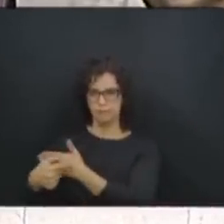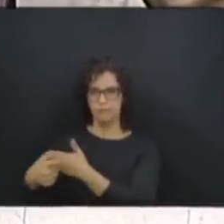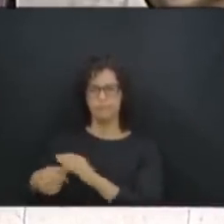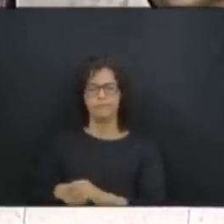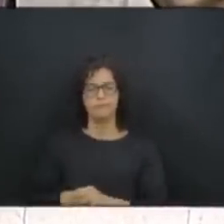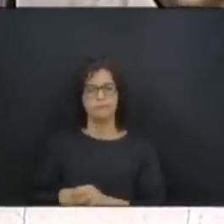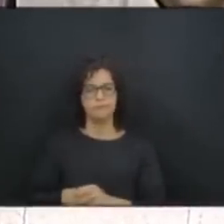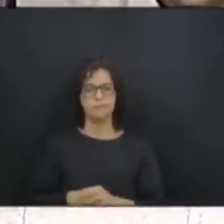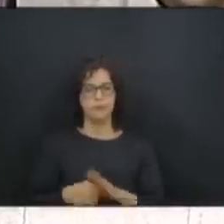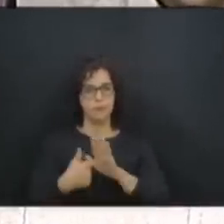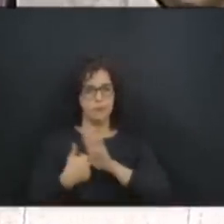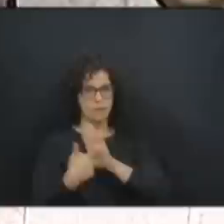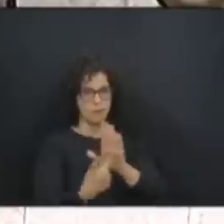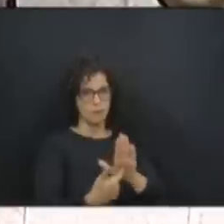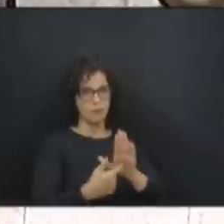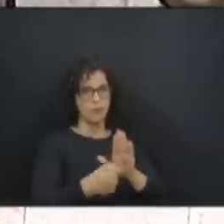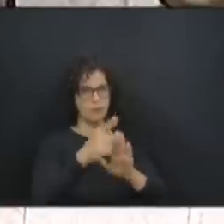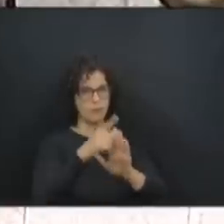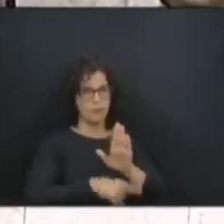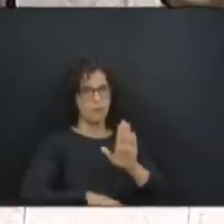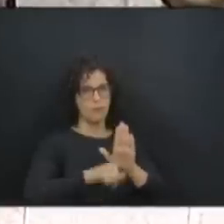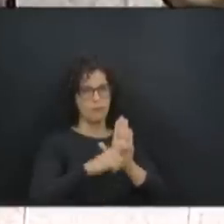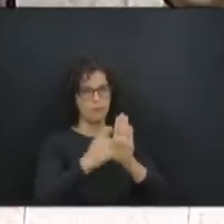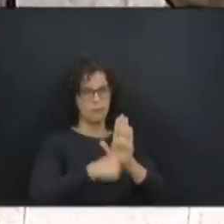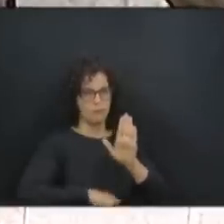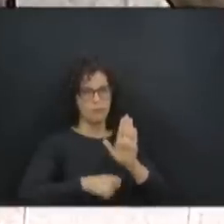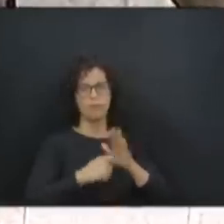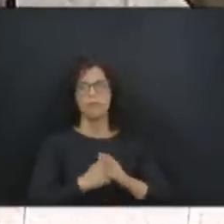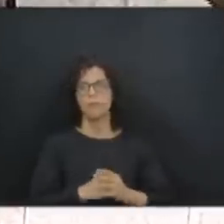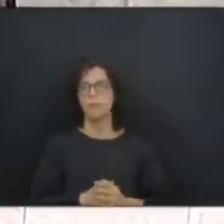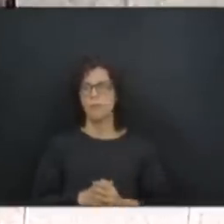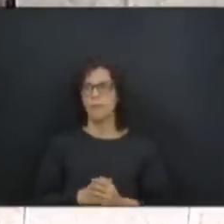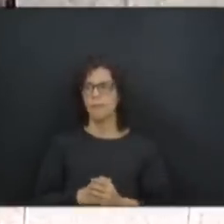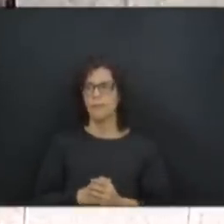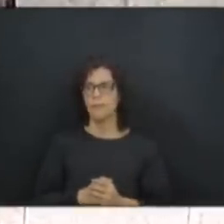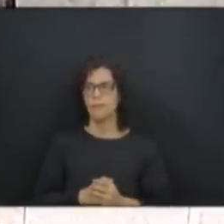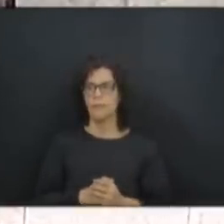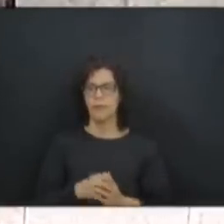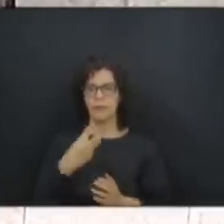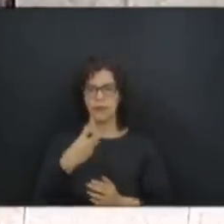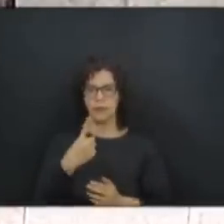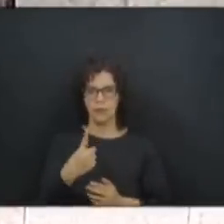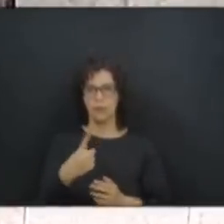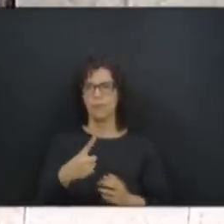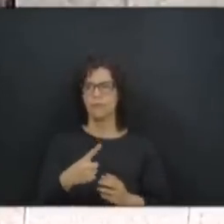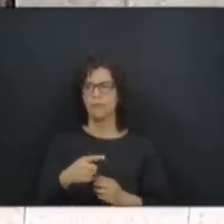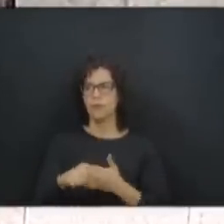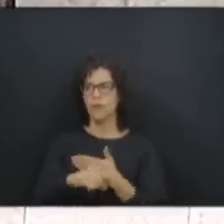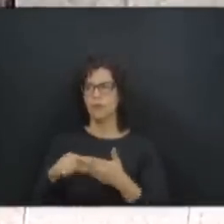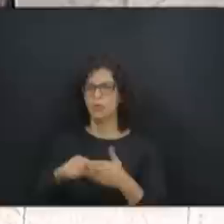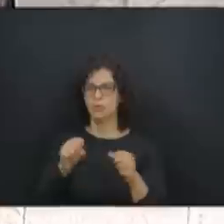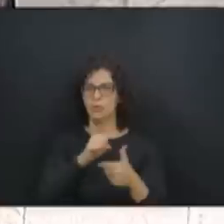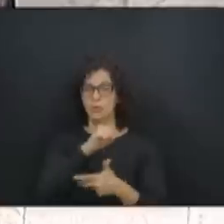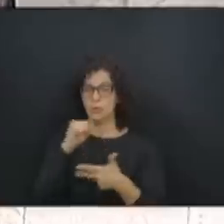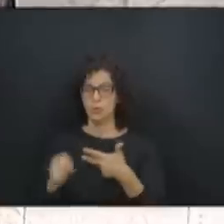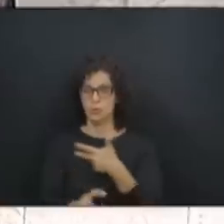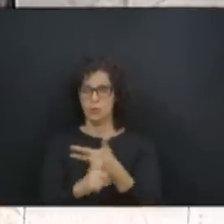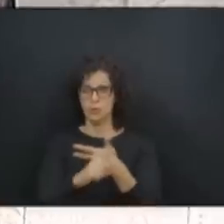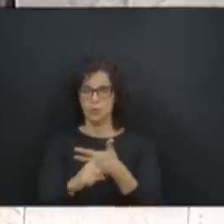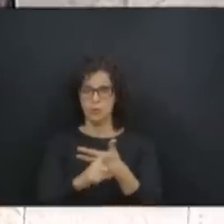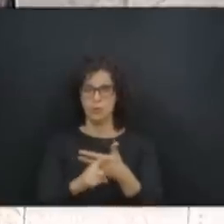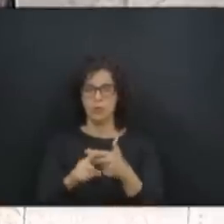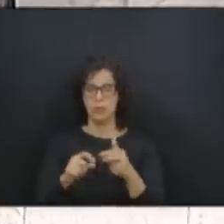do Governador em comunicado a sanção ao projeto de lei 31 de autoria do Poder Executivo